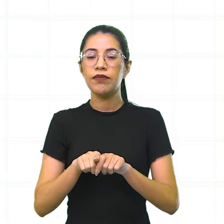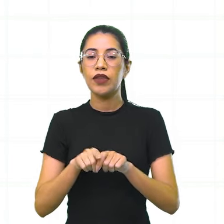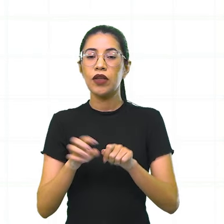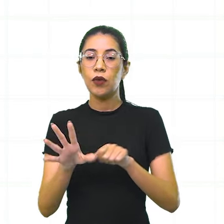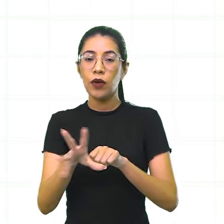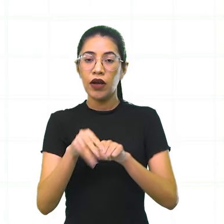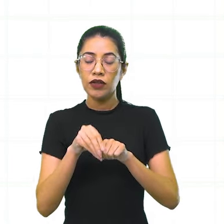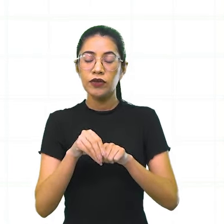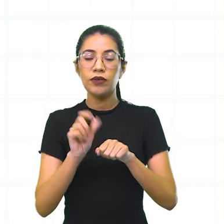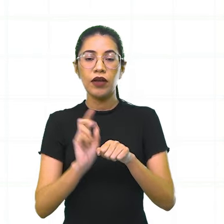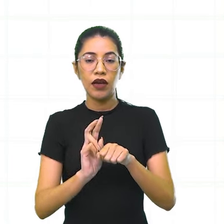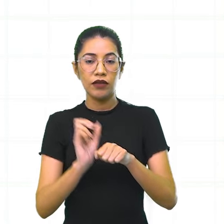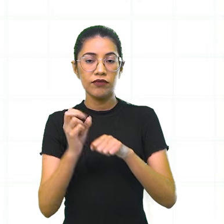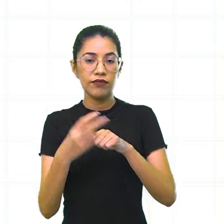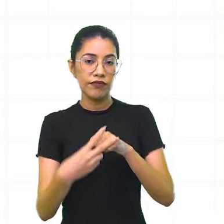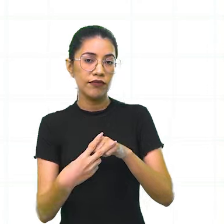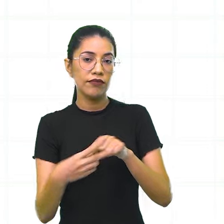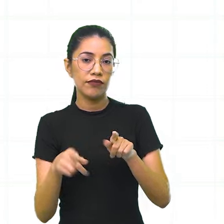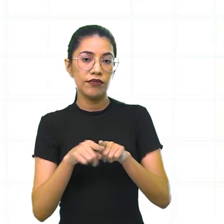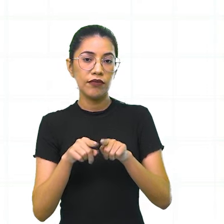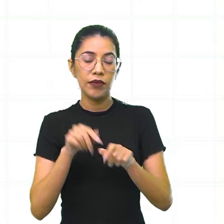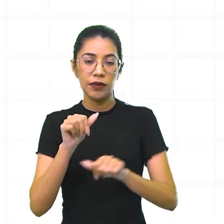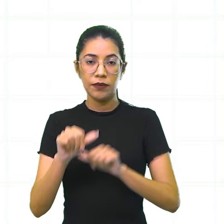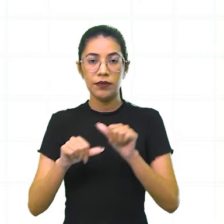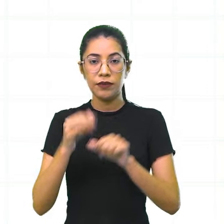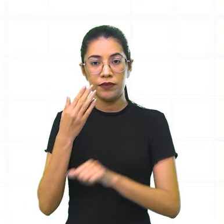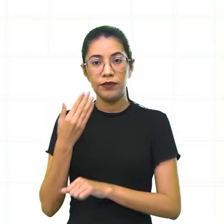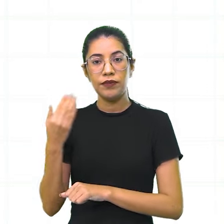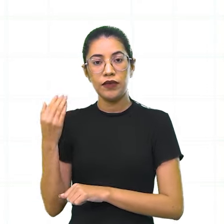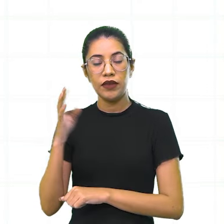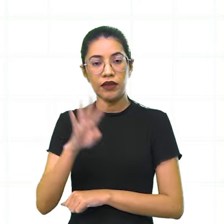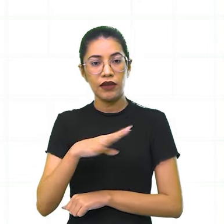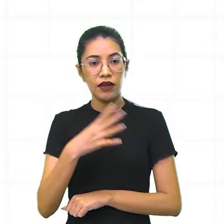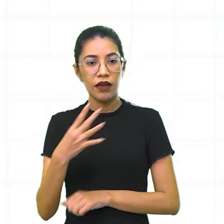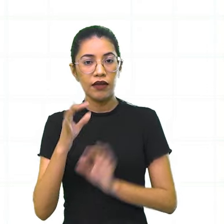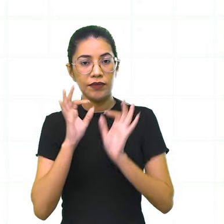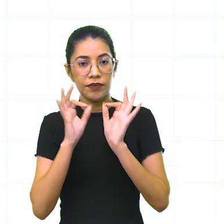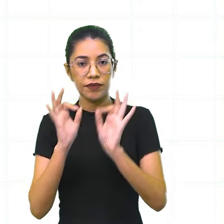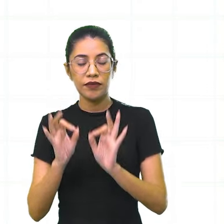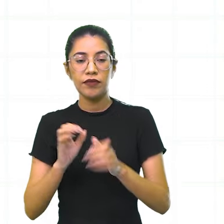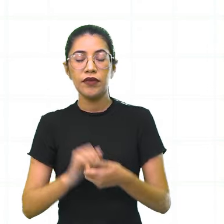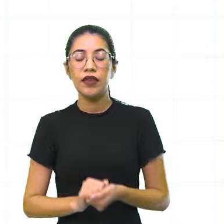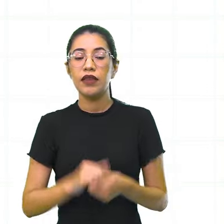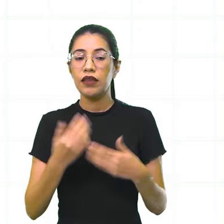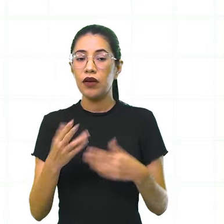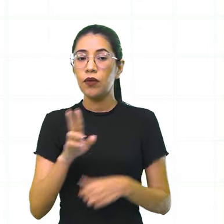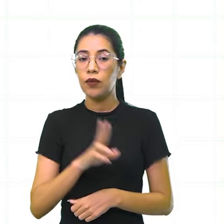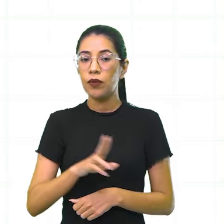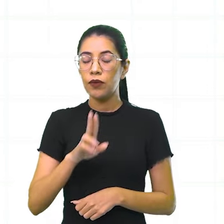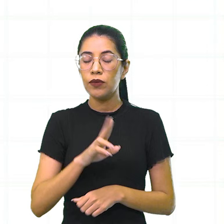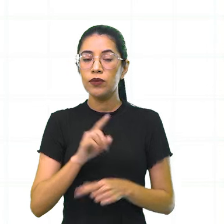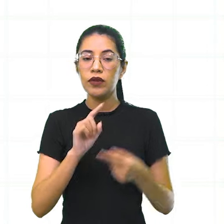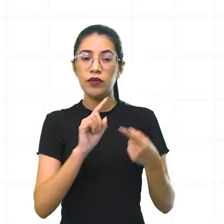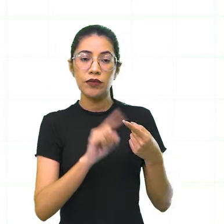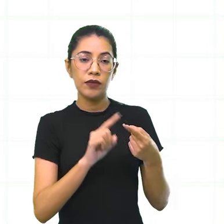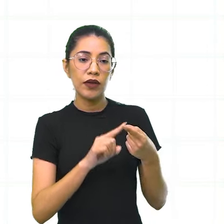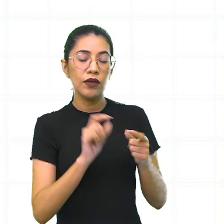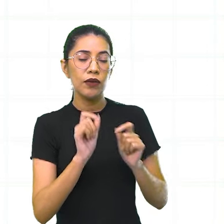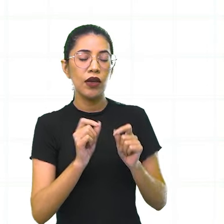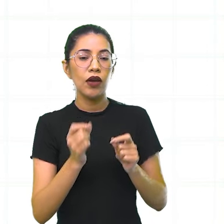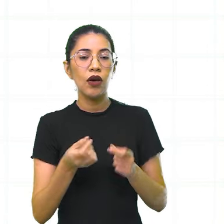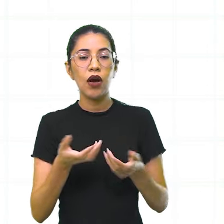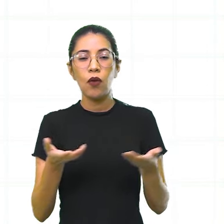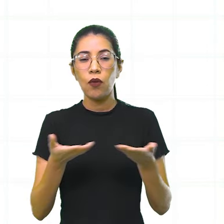adverbiais, tá? Então, no discurso direto, nós sempre vamos utilizar ali o que é mais atual.